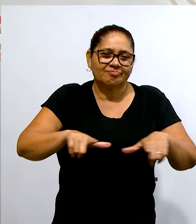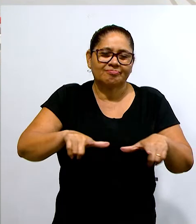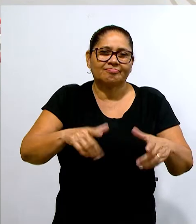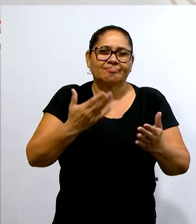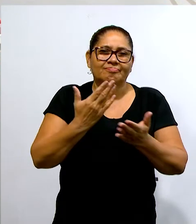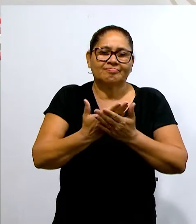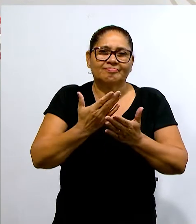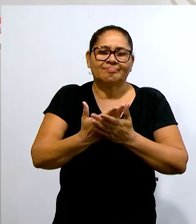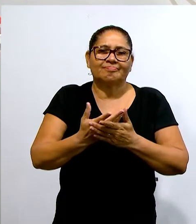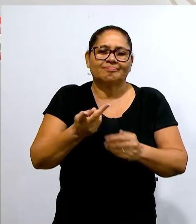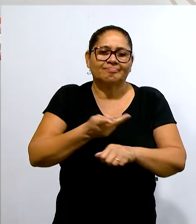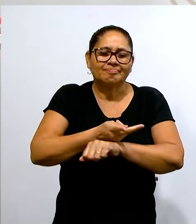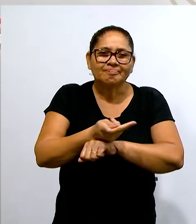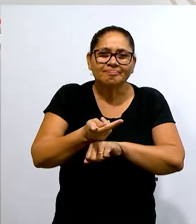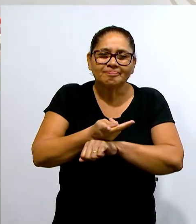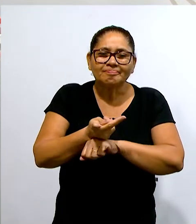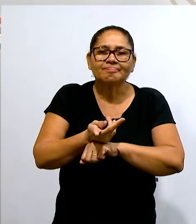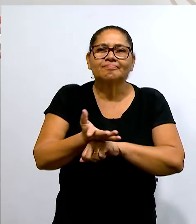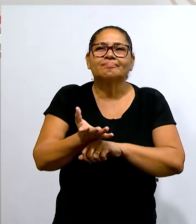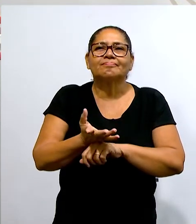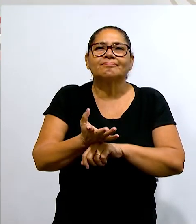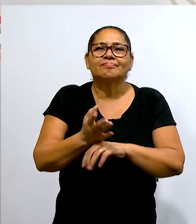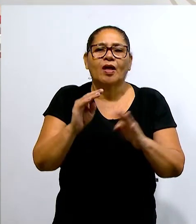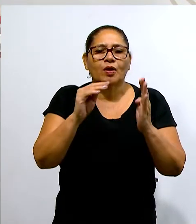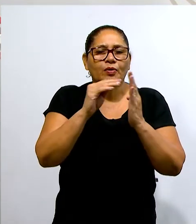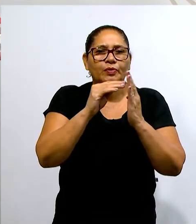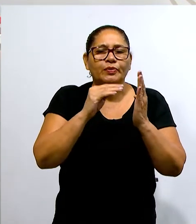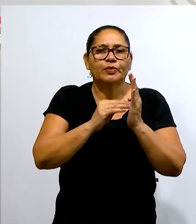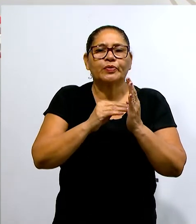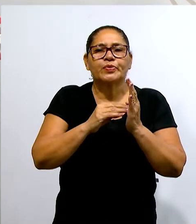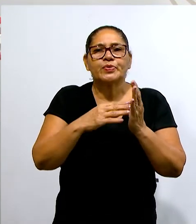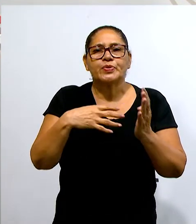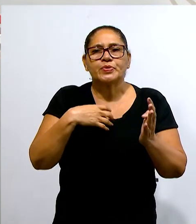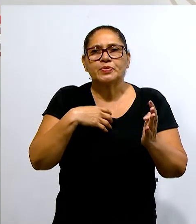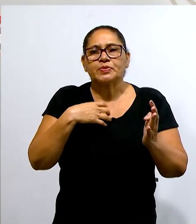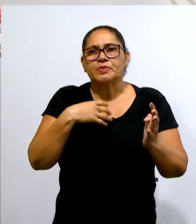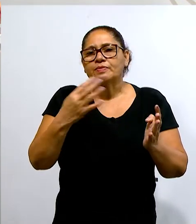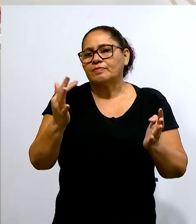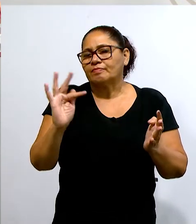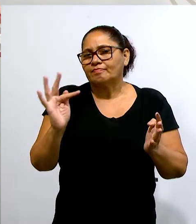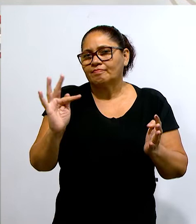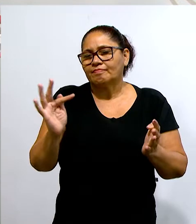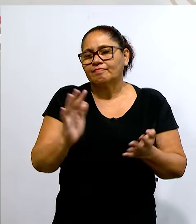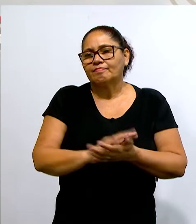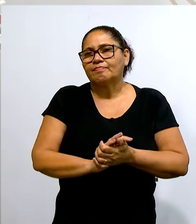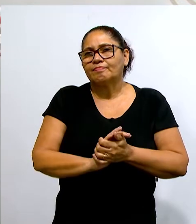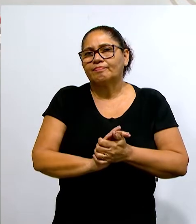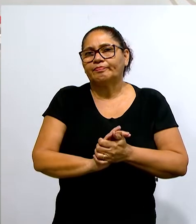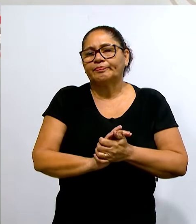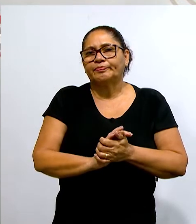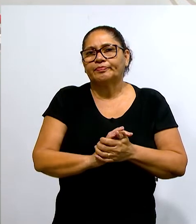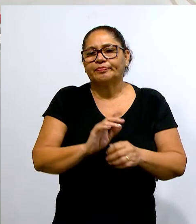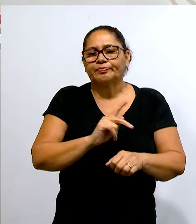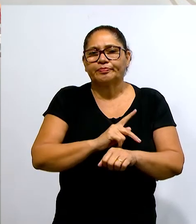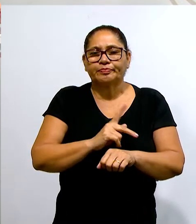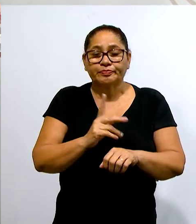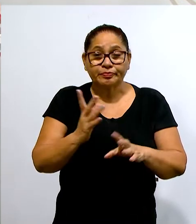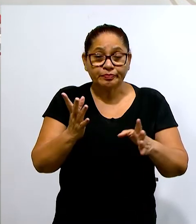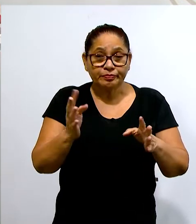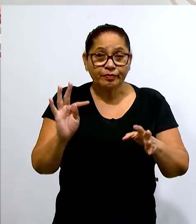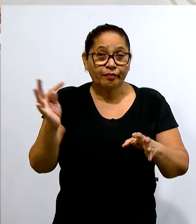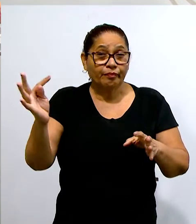por buscar esses conteúdos, esses formatos de metodologia para que a gente traga, sobretudo, o que